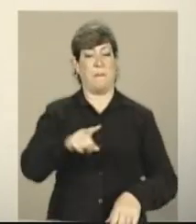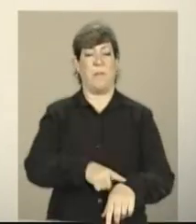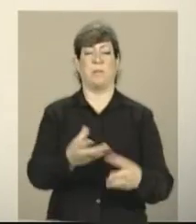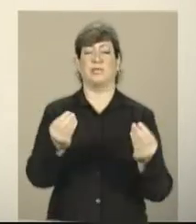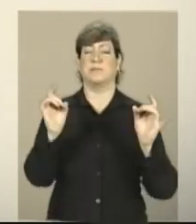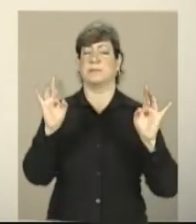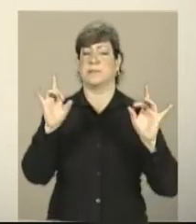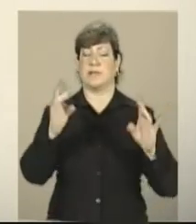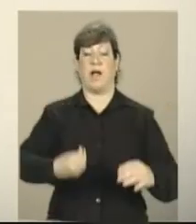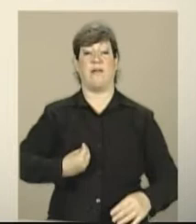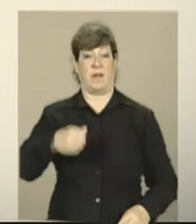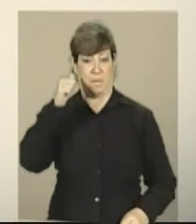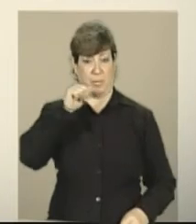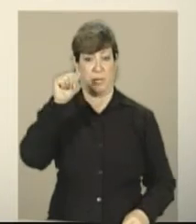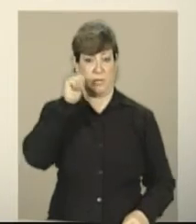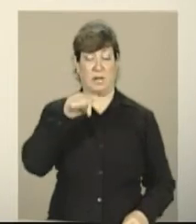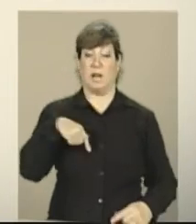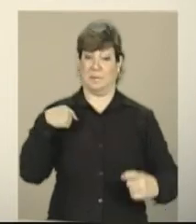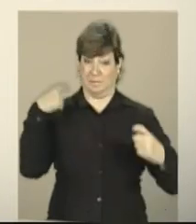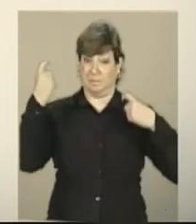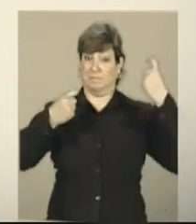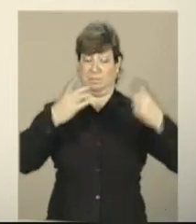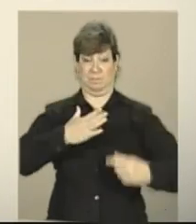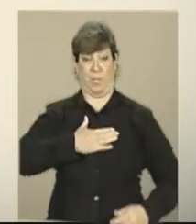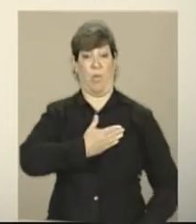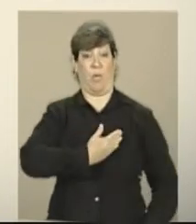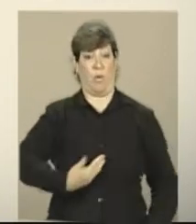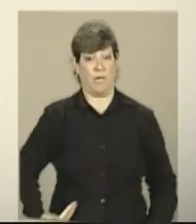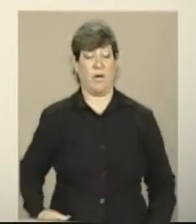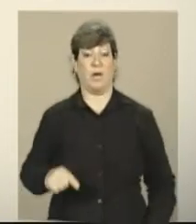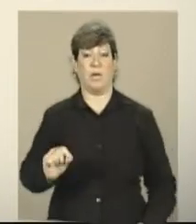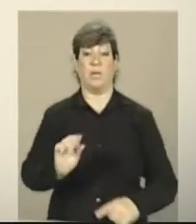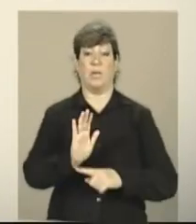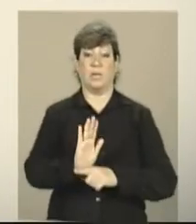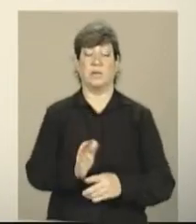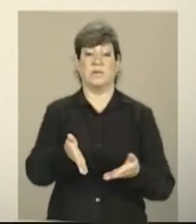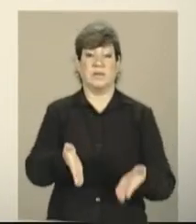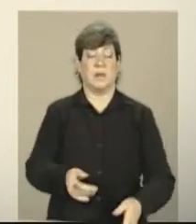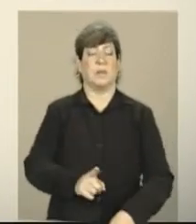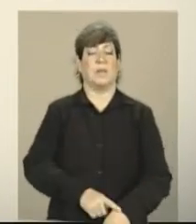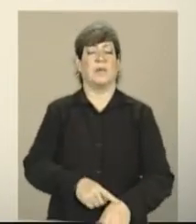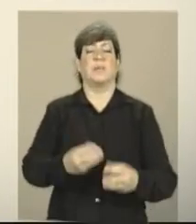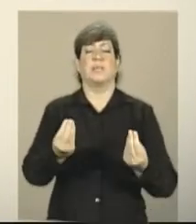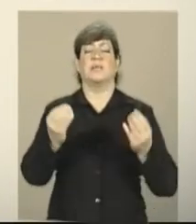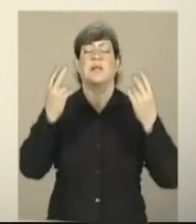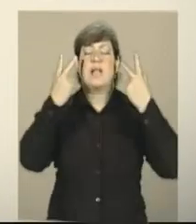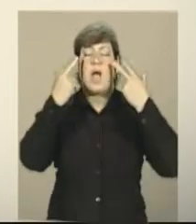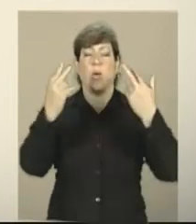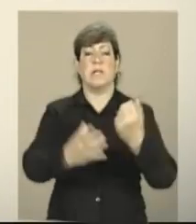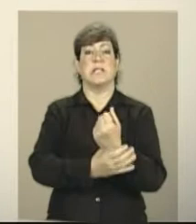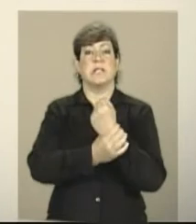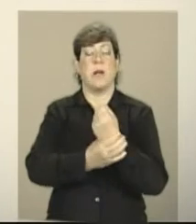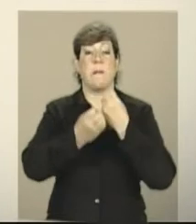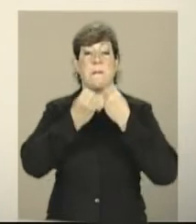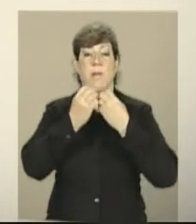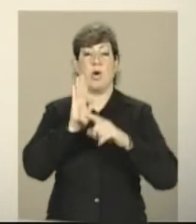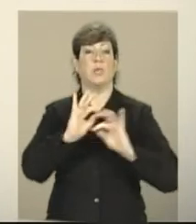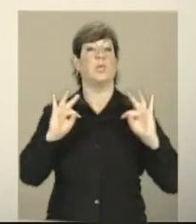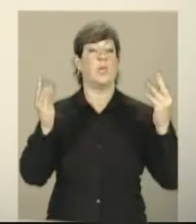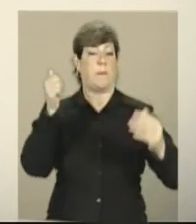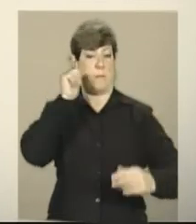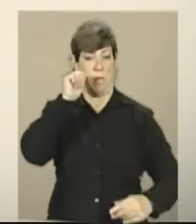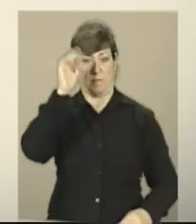momento especial da vida da mulher e É preocupação do meu governo é que esse seja o momento tranquilo e seguro para